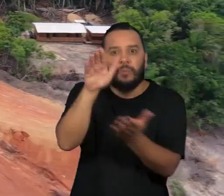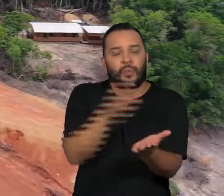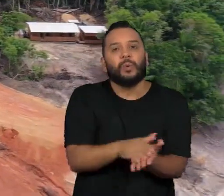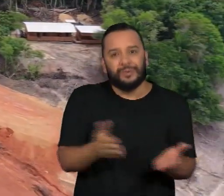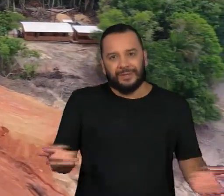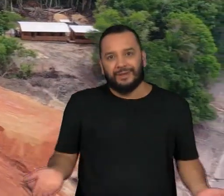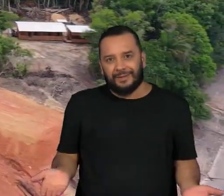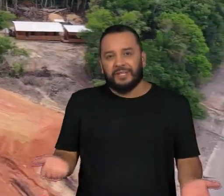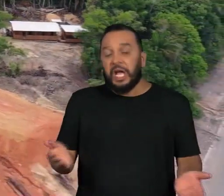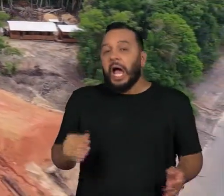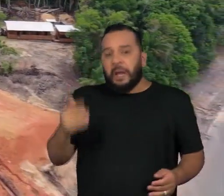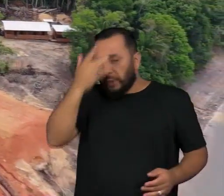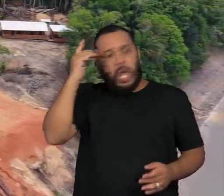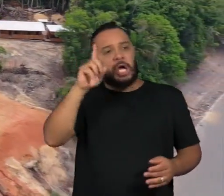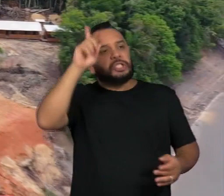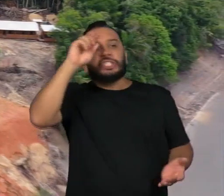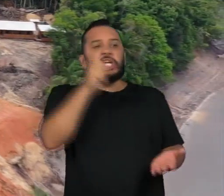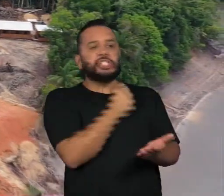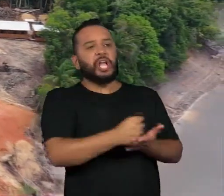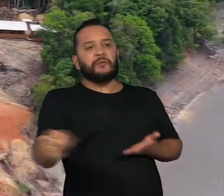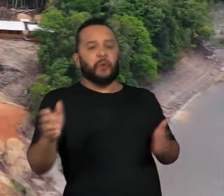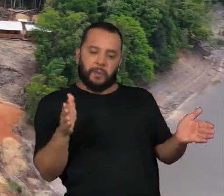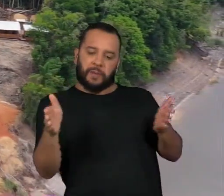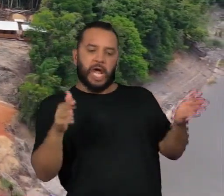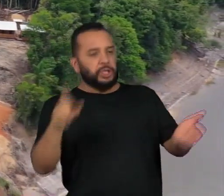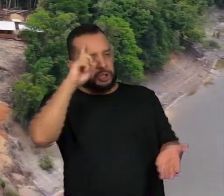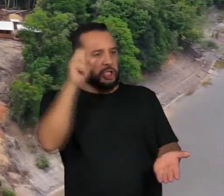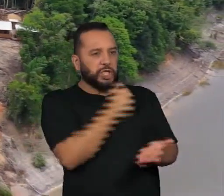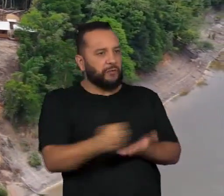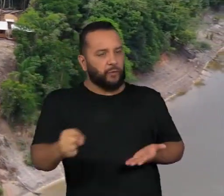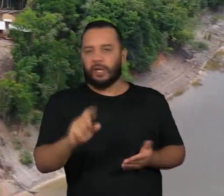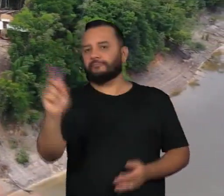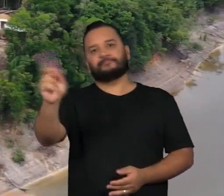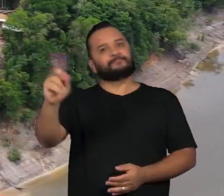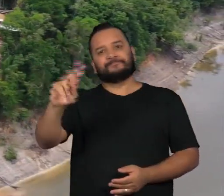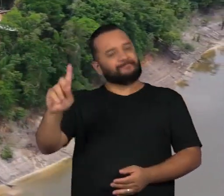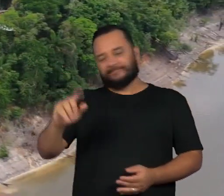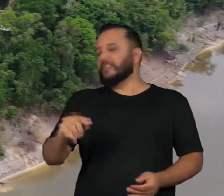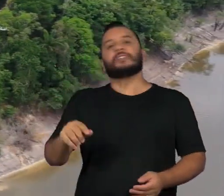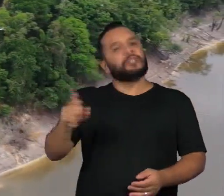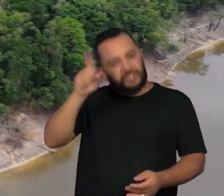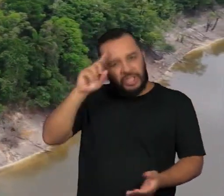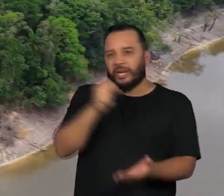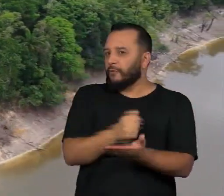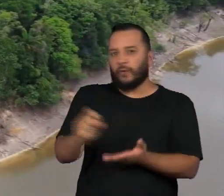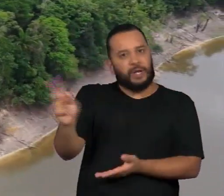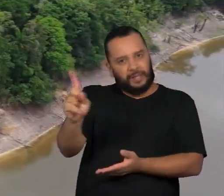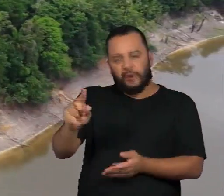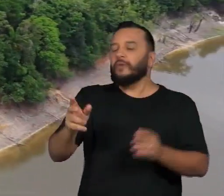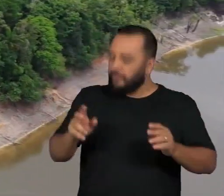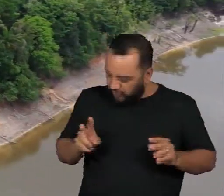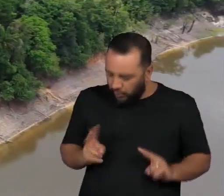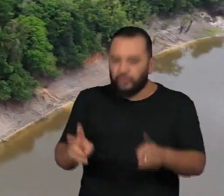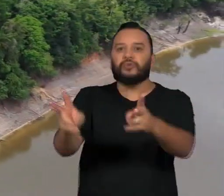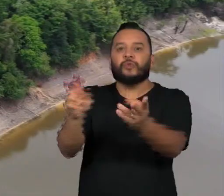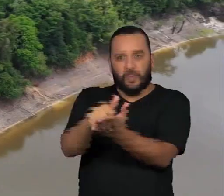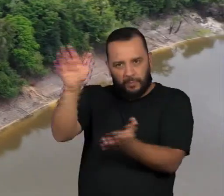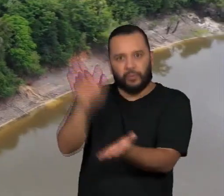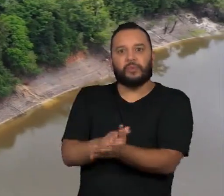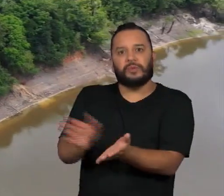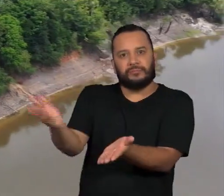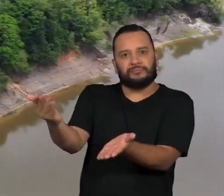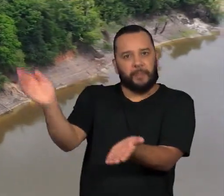de prescrição, que é quando termina o prazo de punição. E agora a aplicação de multas contempla a segurança